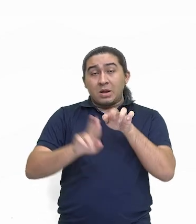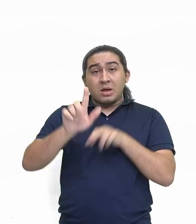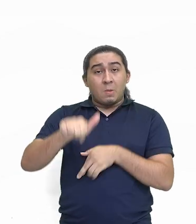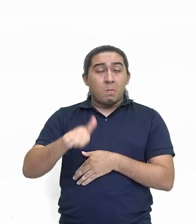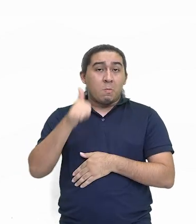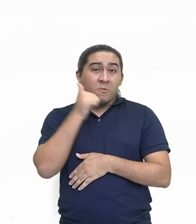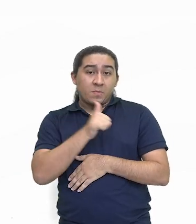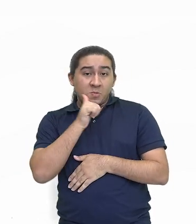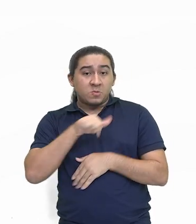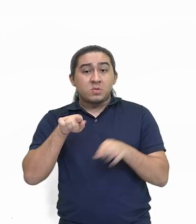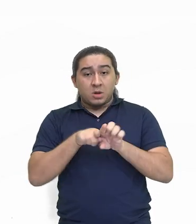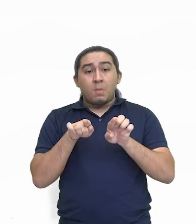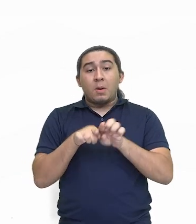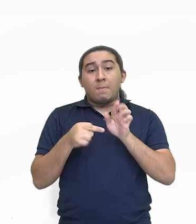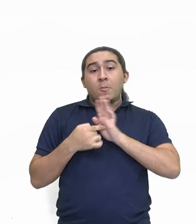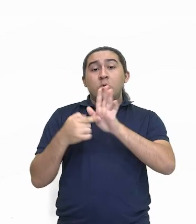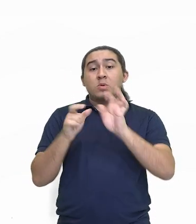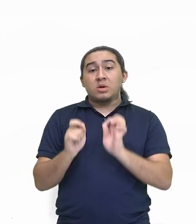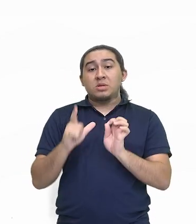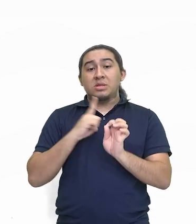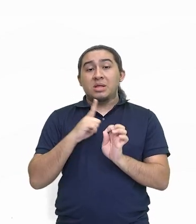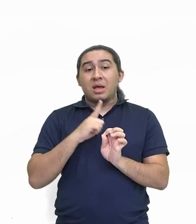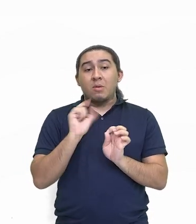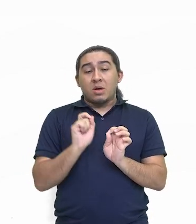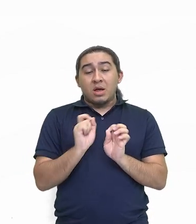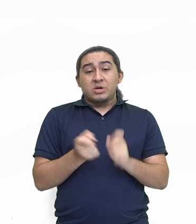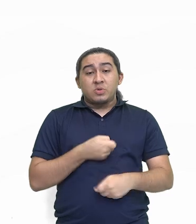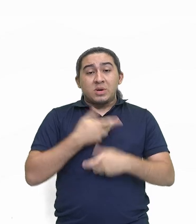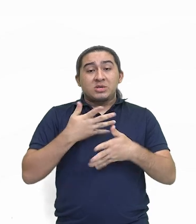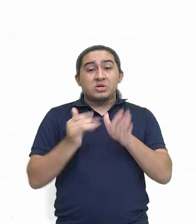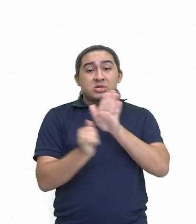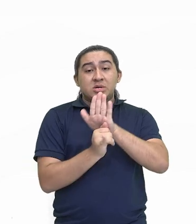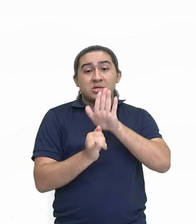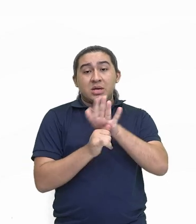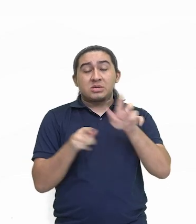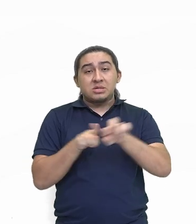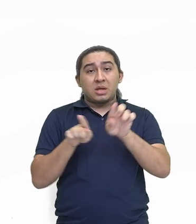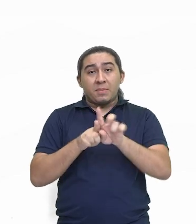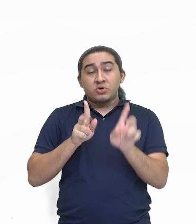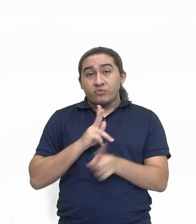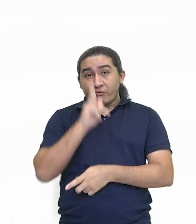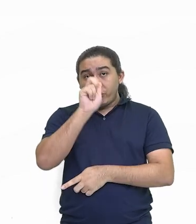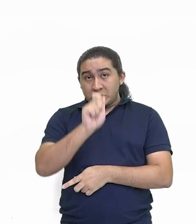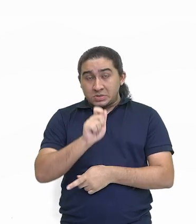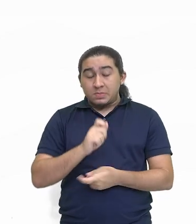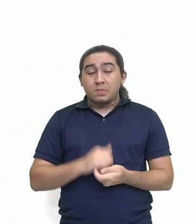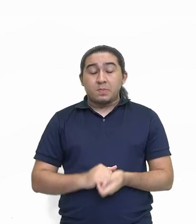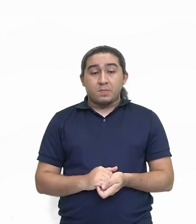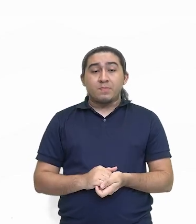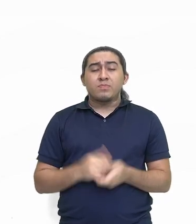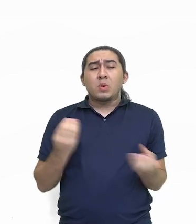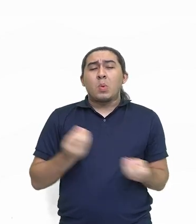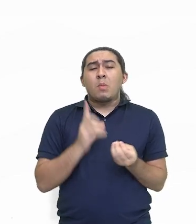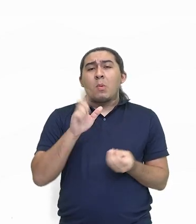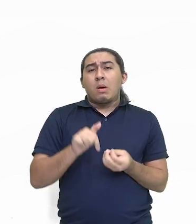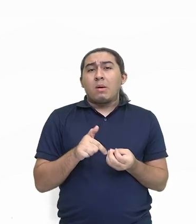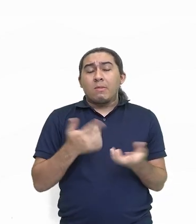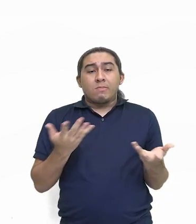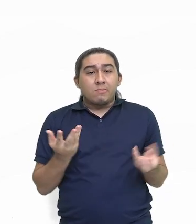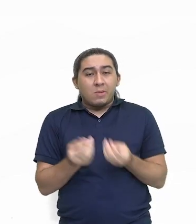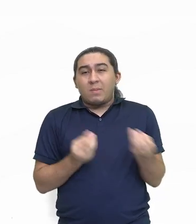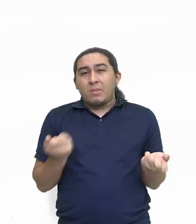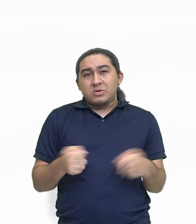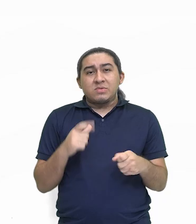expressão, ela demonstra também, ela tem um sentido de expressão de identidade e empoderamento. Como isso? Como que ela